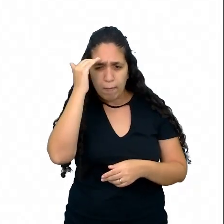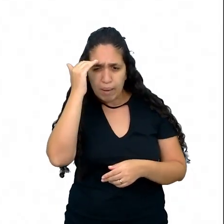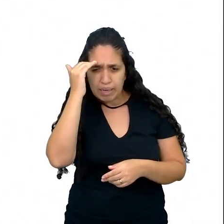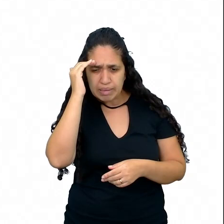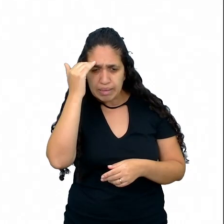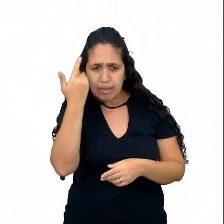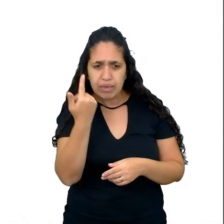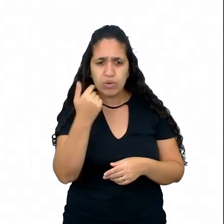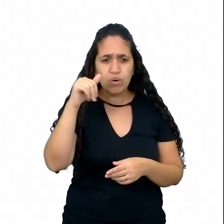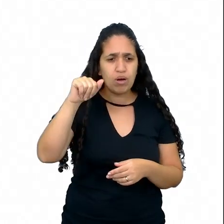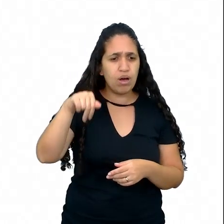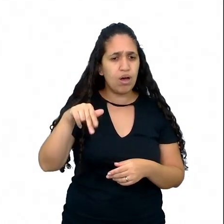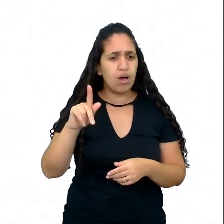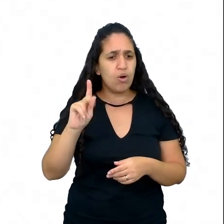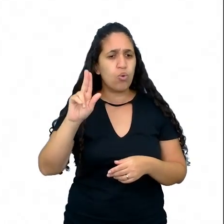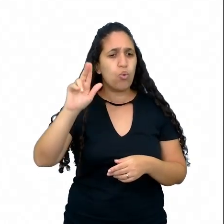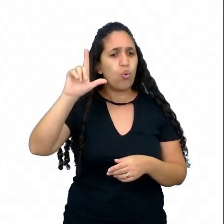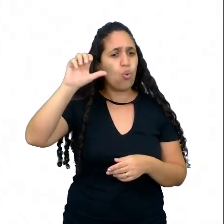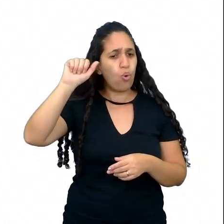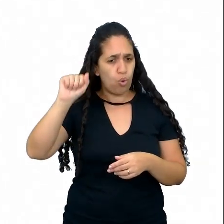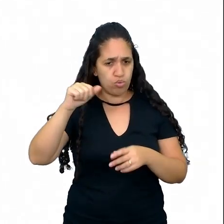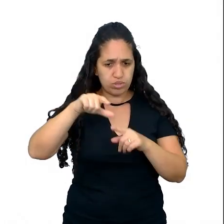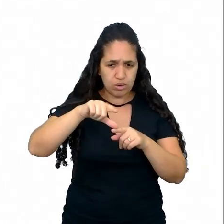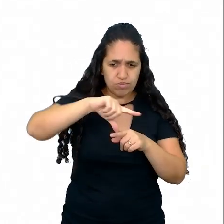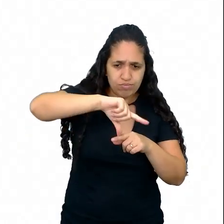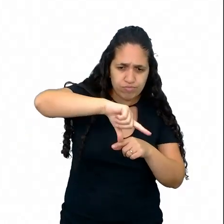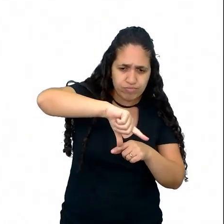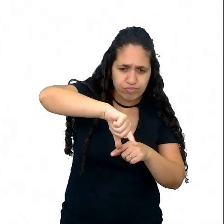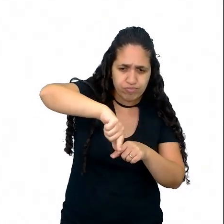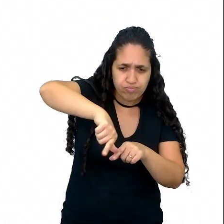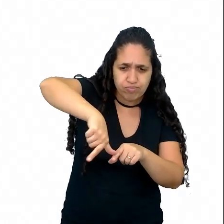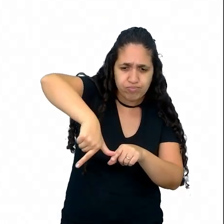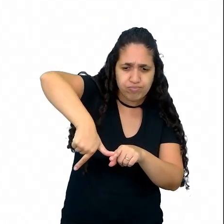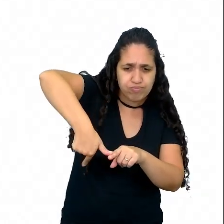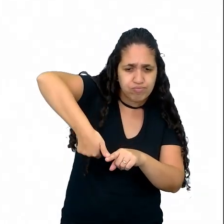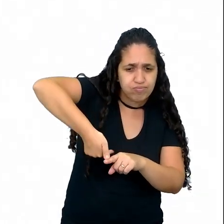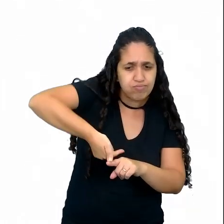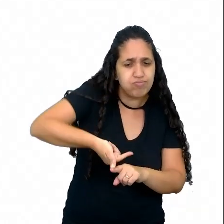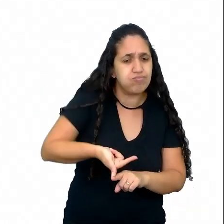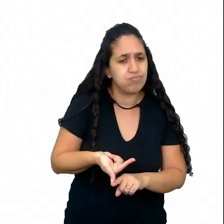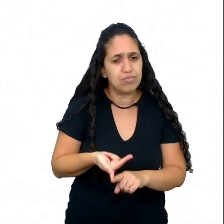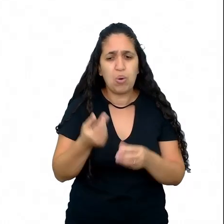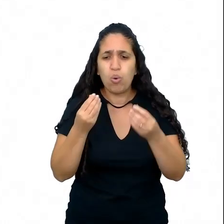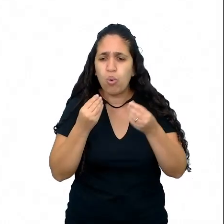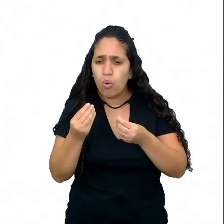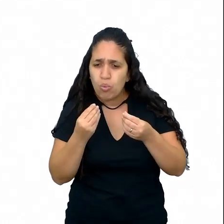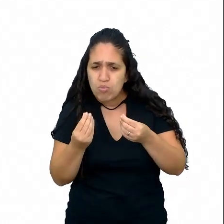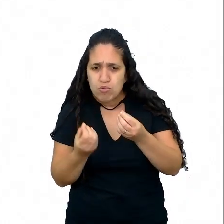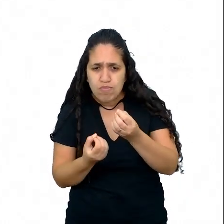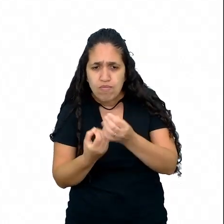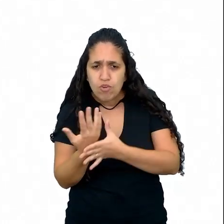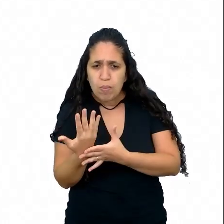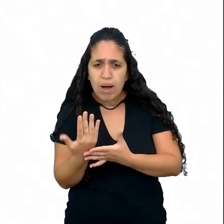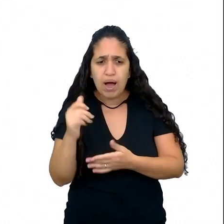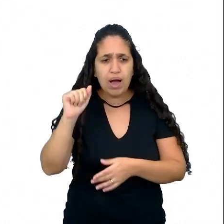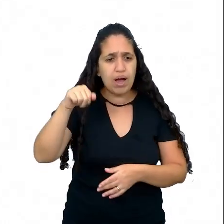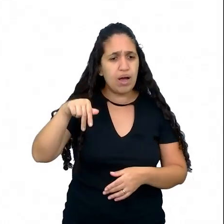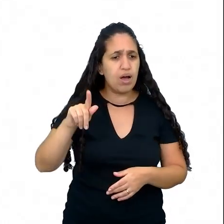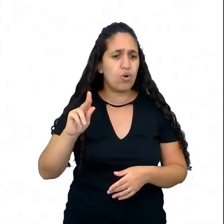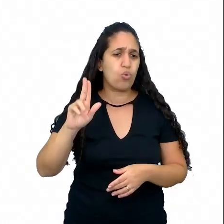ângulo por meio de um giro em torno de um ponto. Então, como que nós formamos um ângulo? O que é um ângulo para nós?